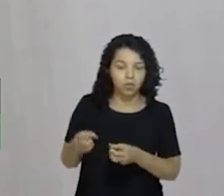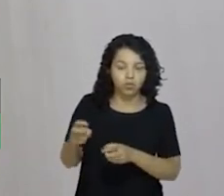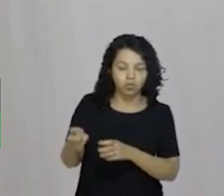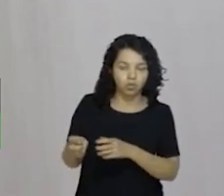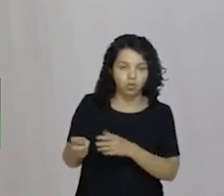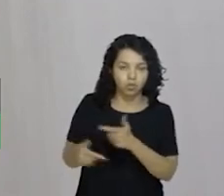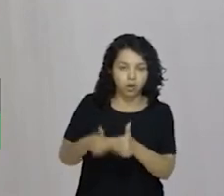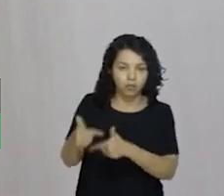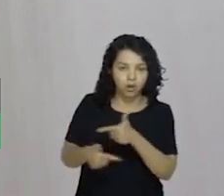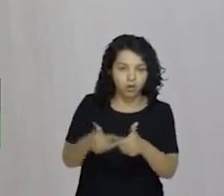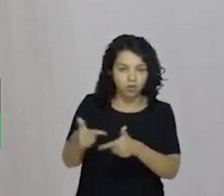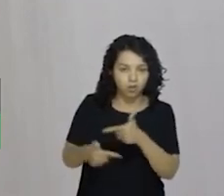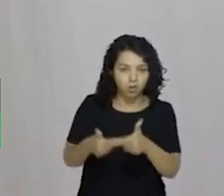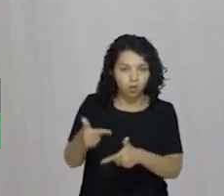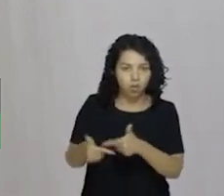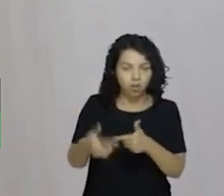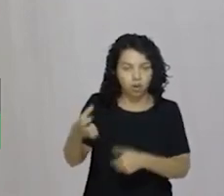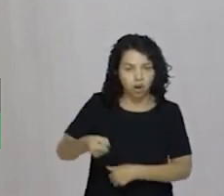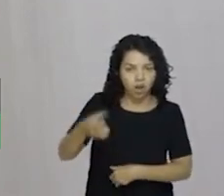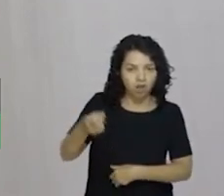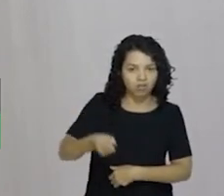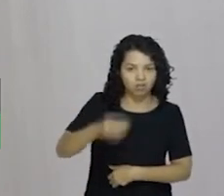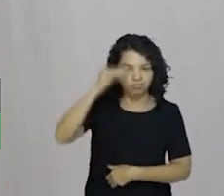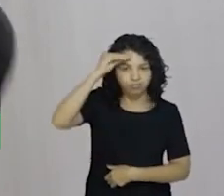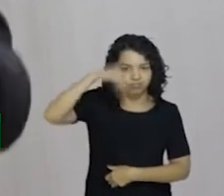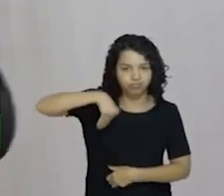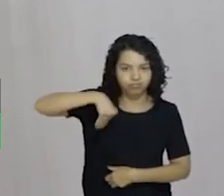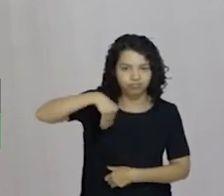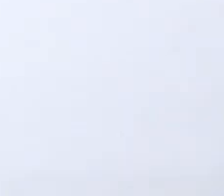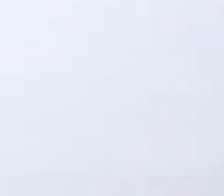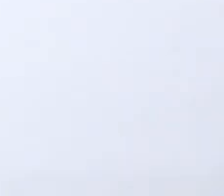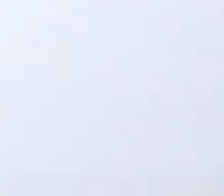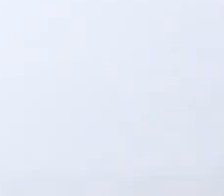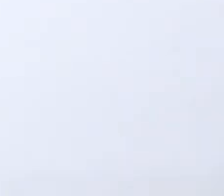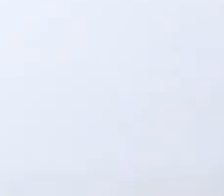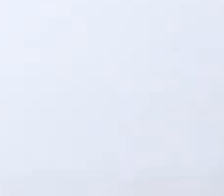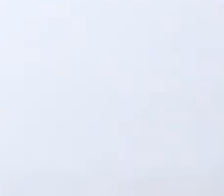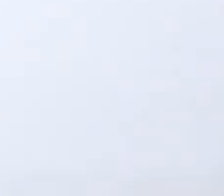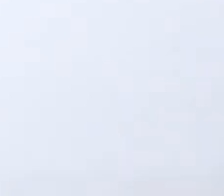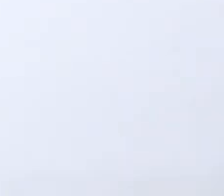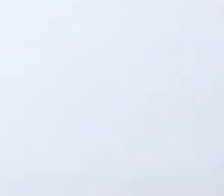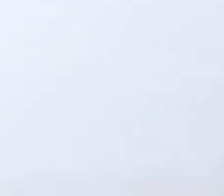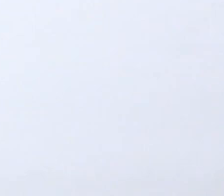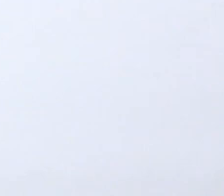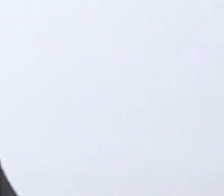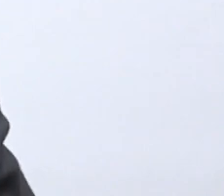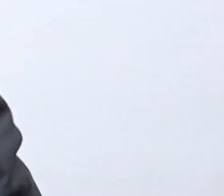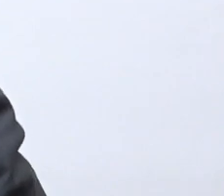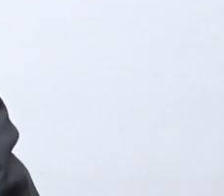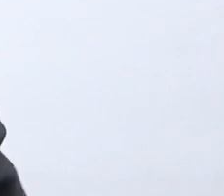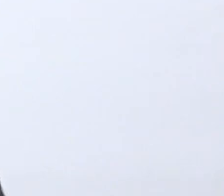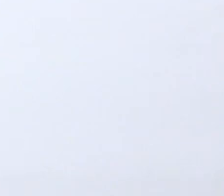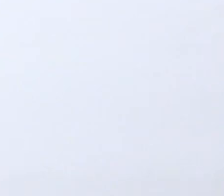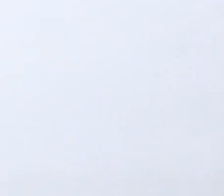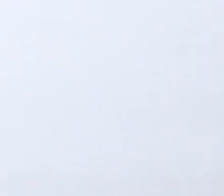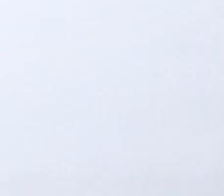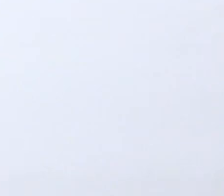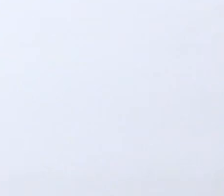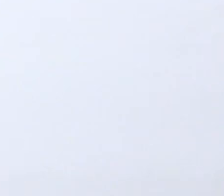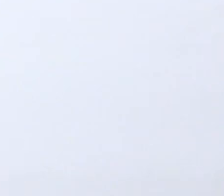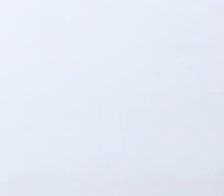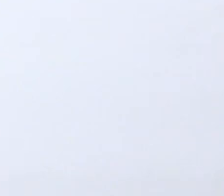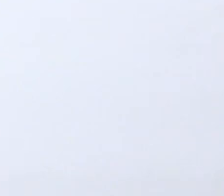desistir da profissão porque hoje eles estão pagando para trabalhar o deputado Márcio Machado lançou um desafio